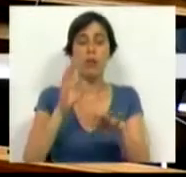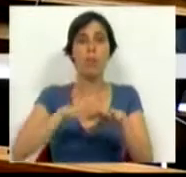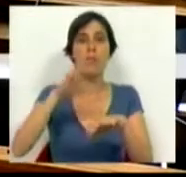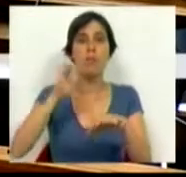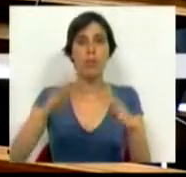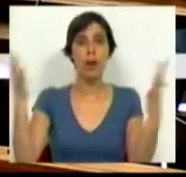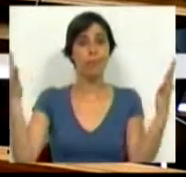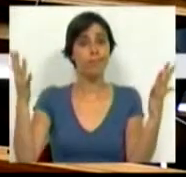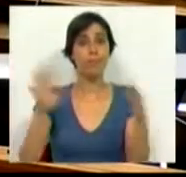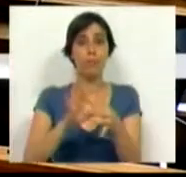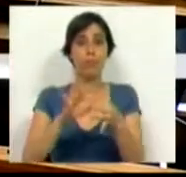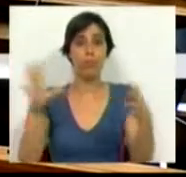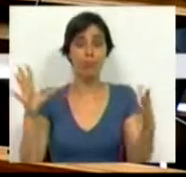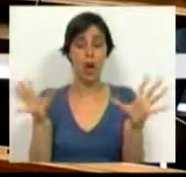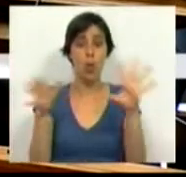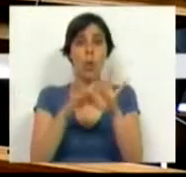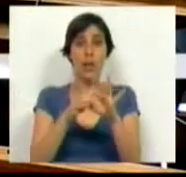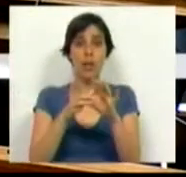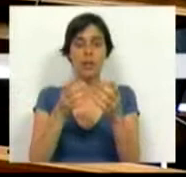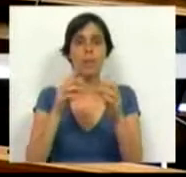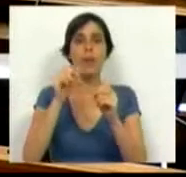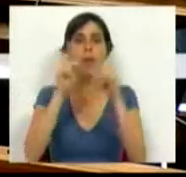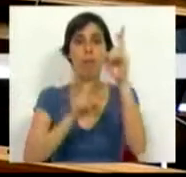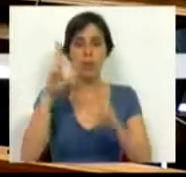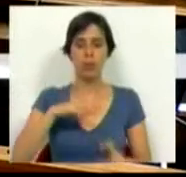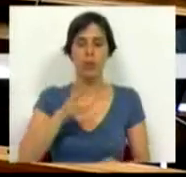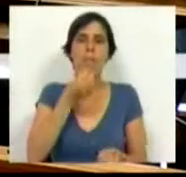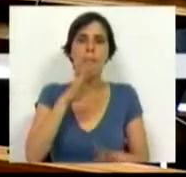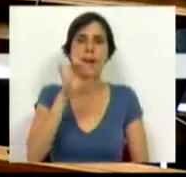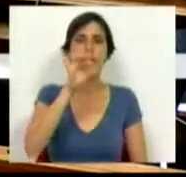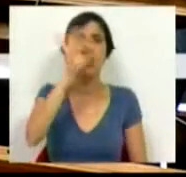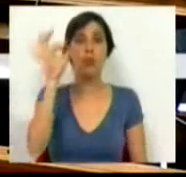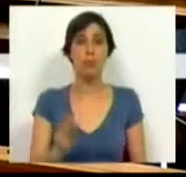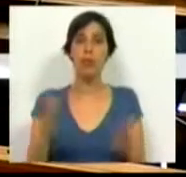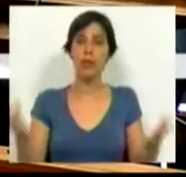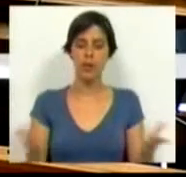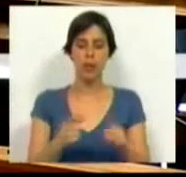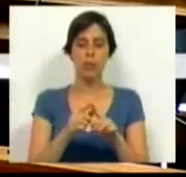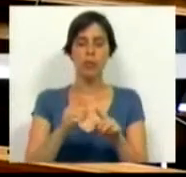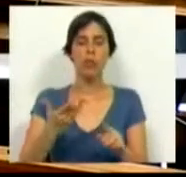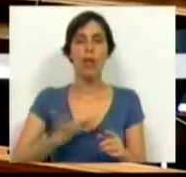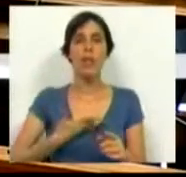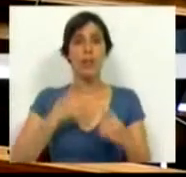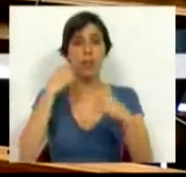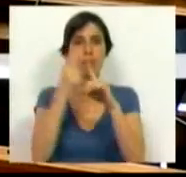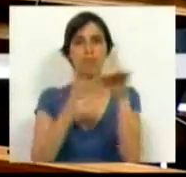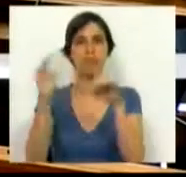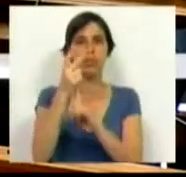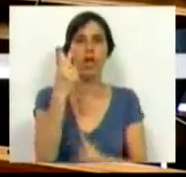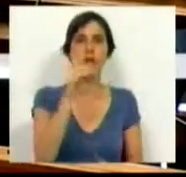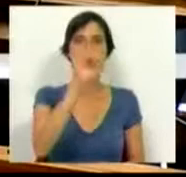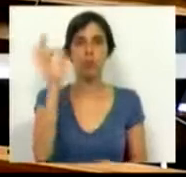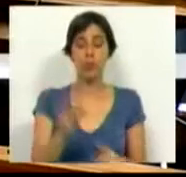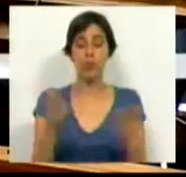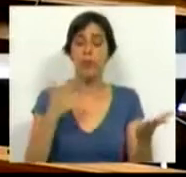ao desmoronar da coligação, a Bolsa Portuguesa perdeu mais 6% e os juros da nossa dívida pública subiram mais